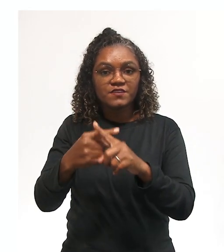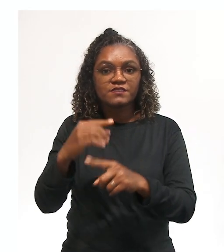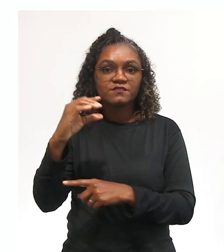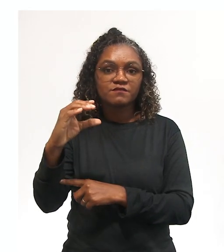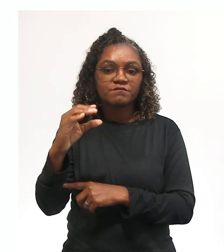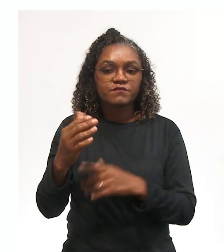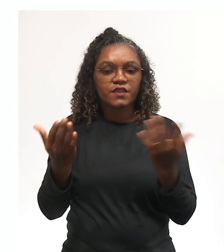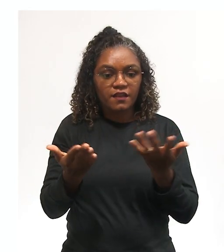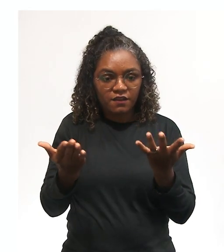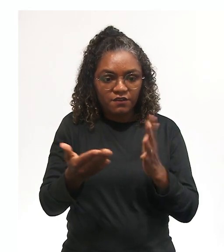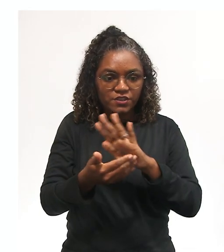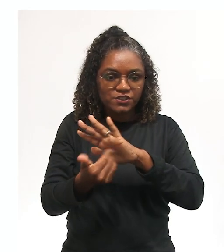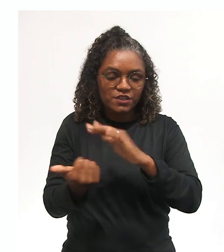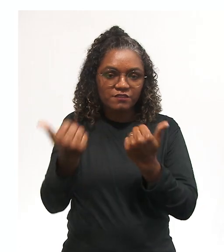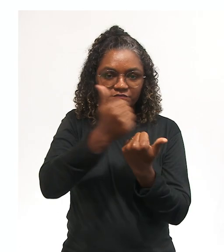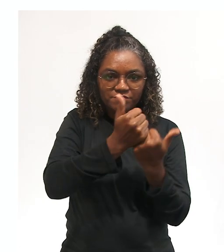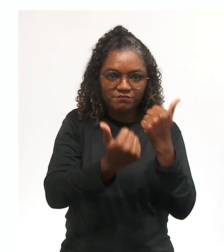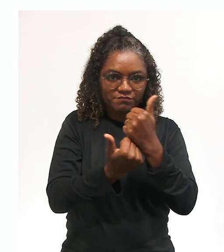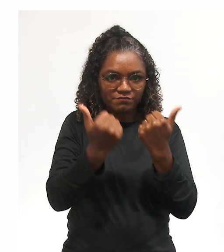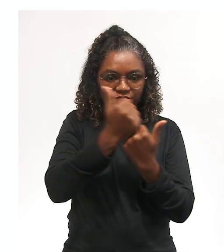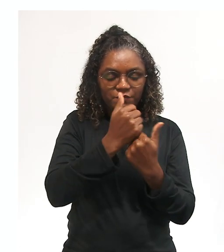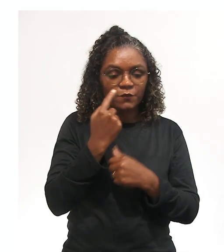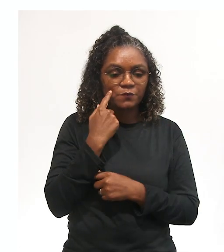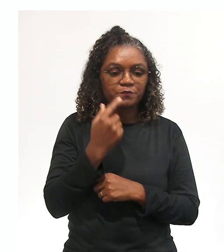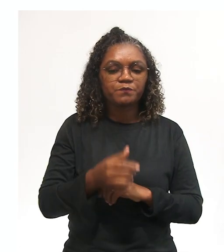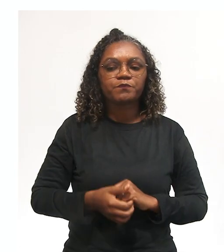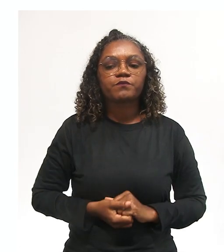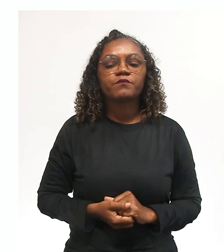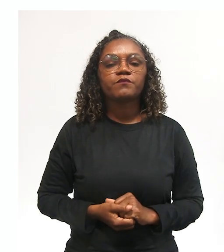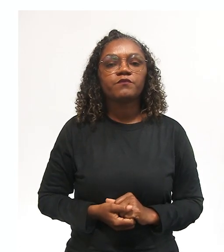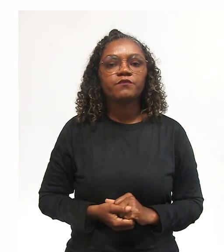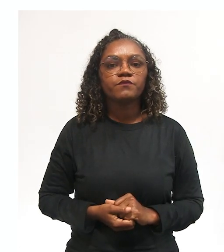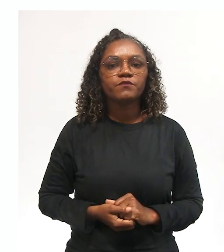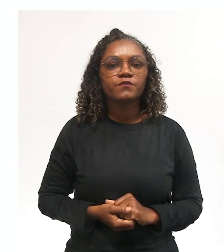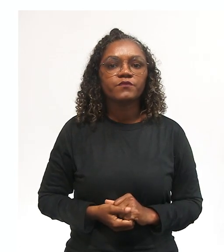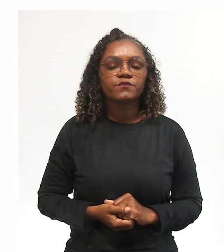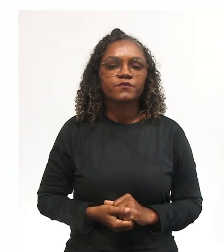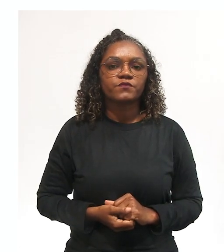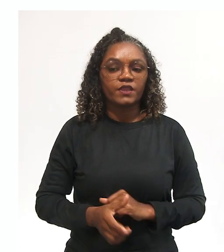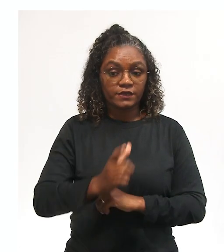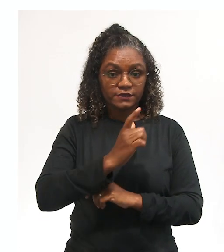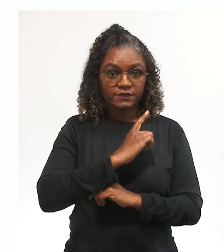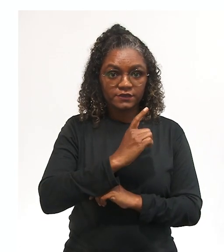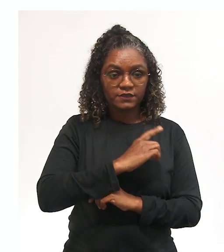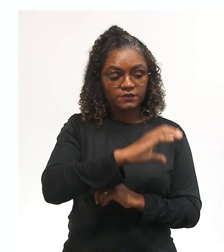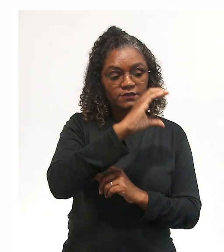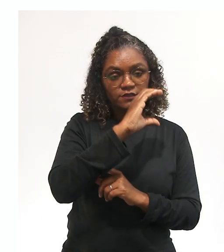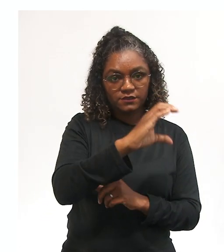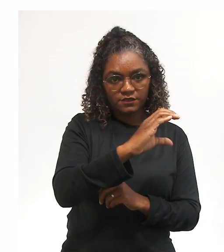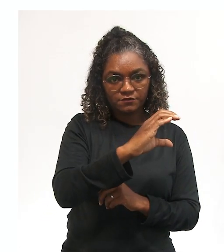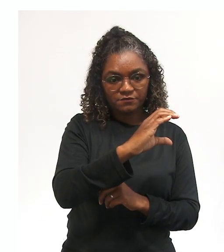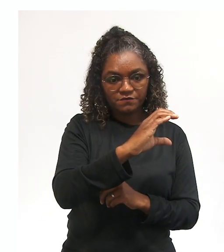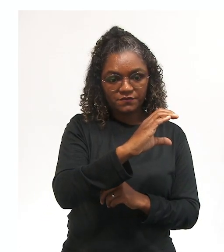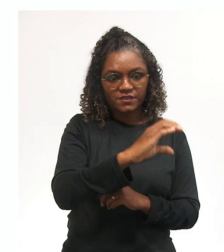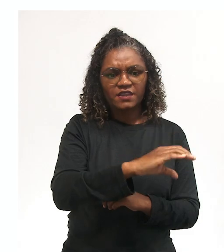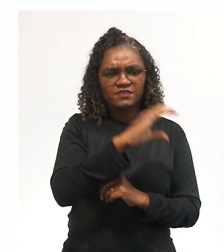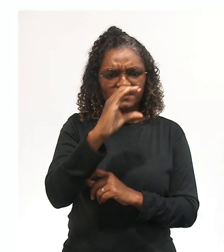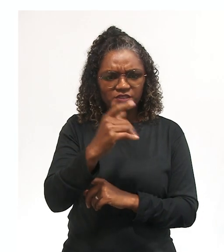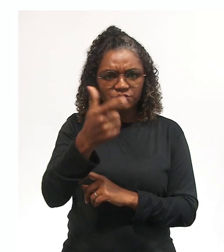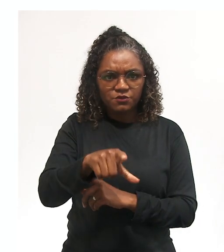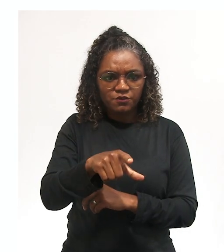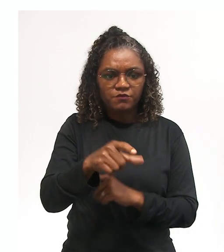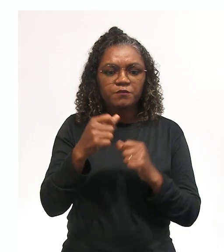substituições, algumas simplificações aqui. Como eu tenho C e C aqui repetido, nós podemos colocar o C